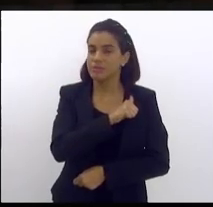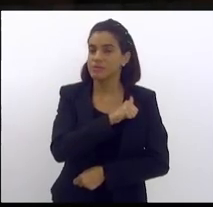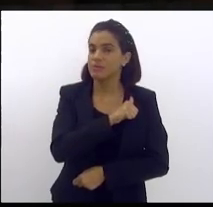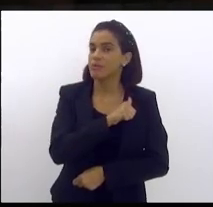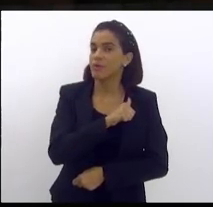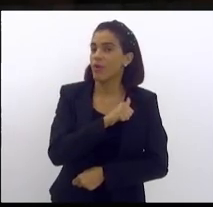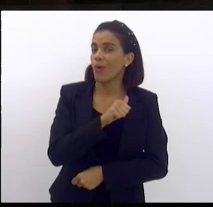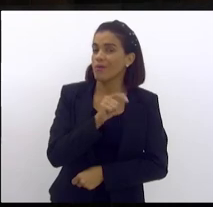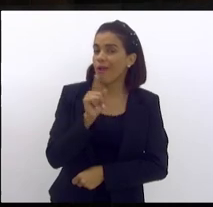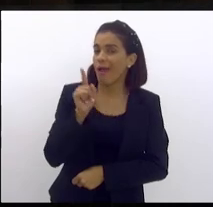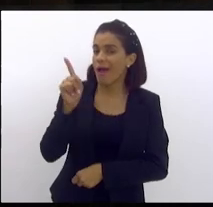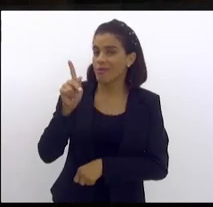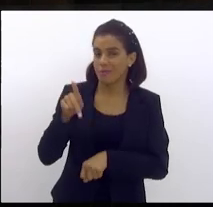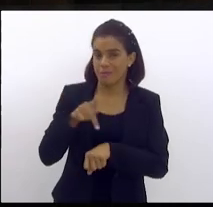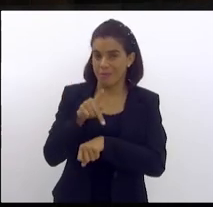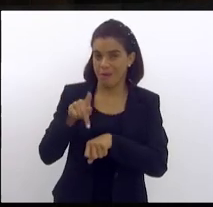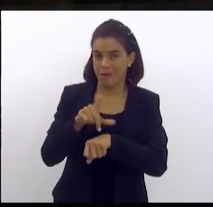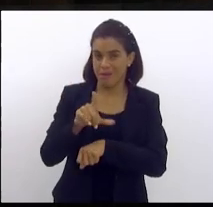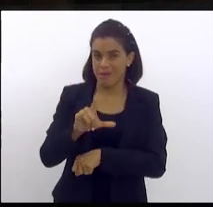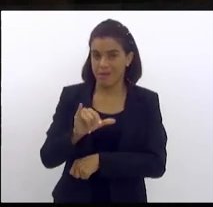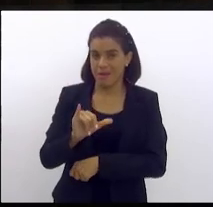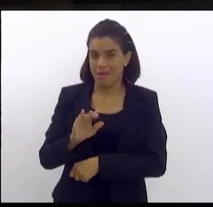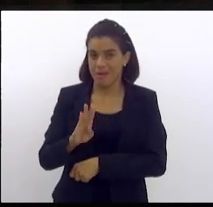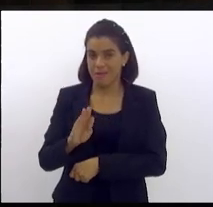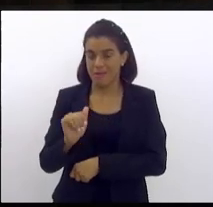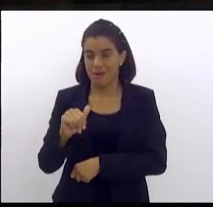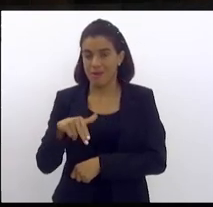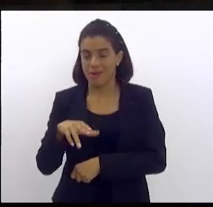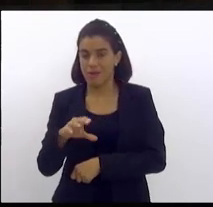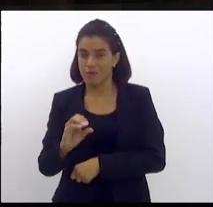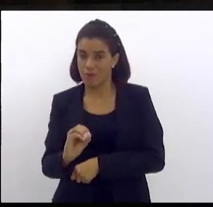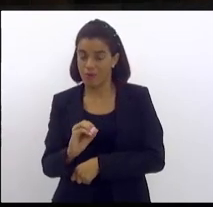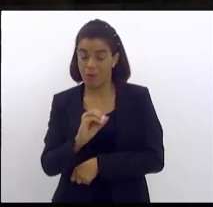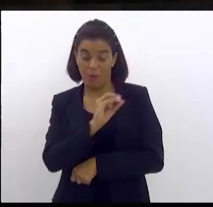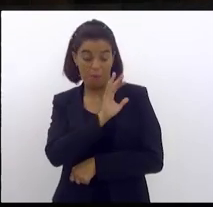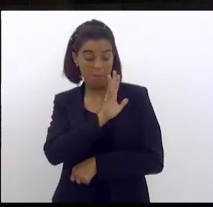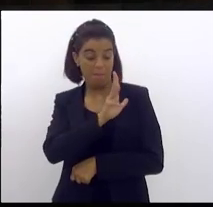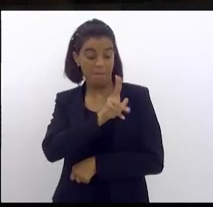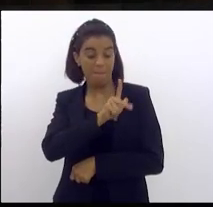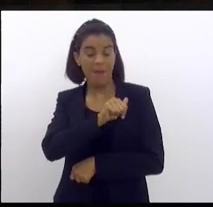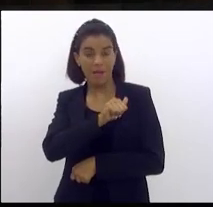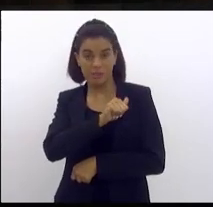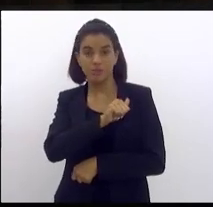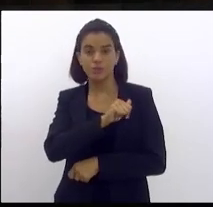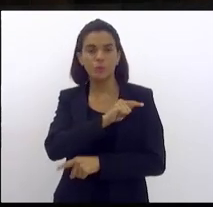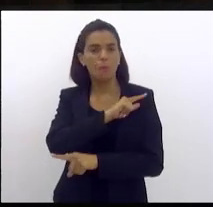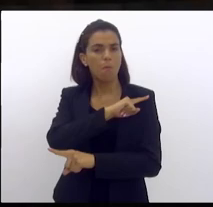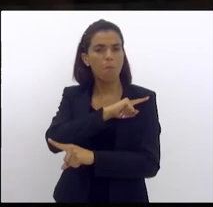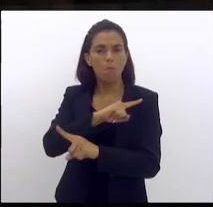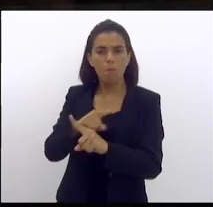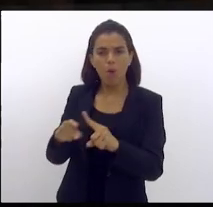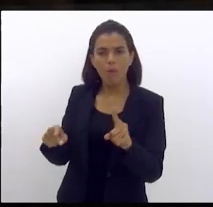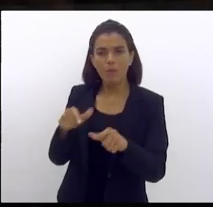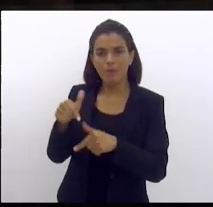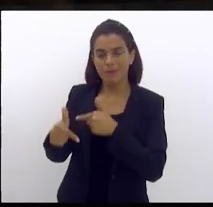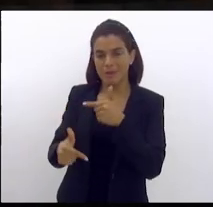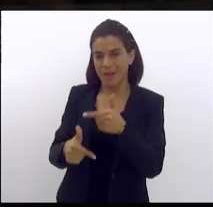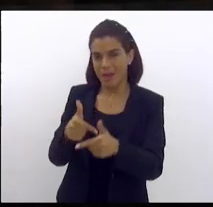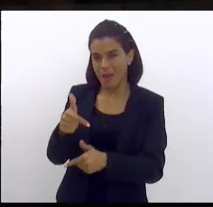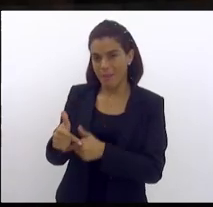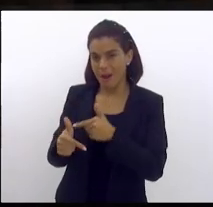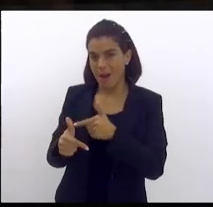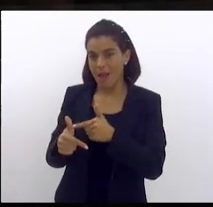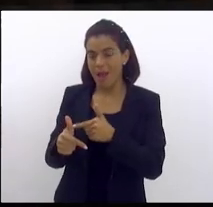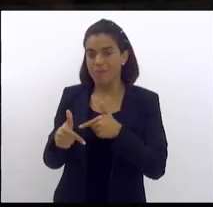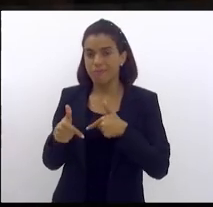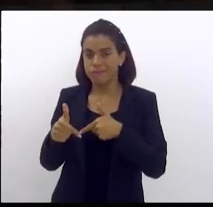no Líbano os palestinos foram proibidos de trabalhar como médicos